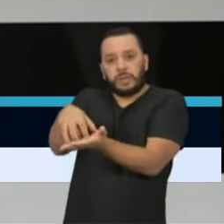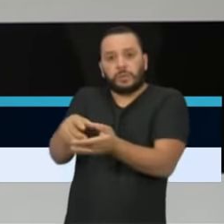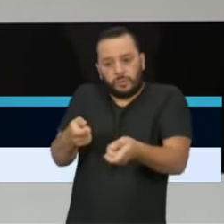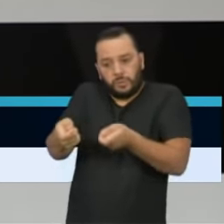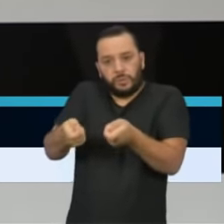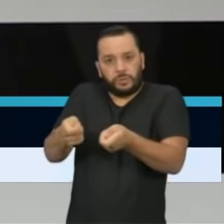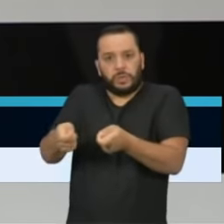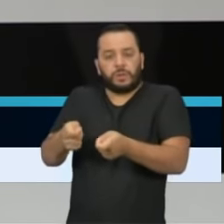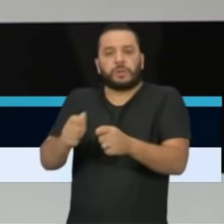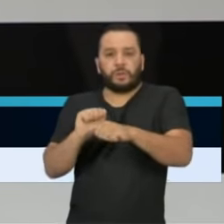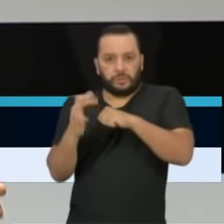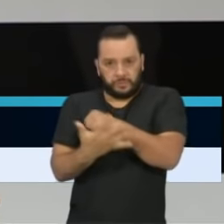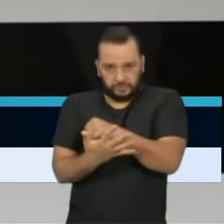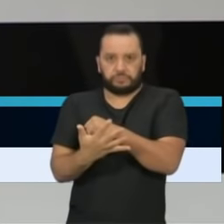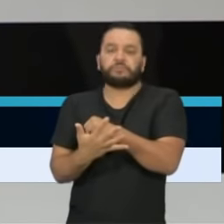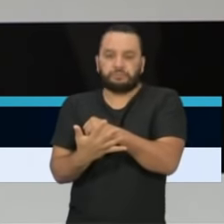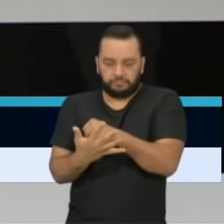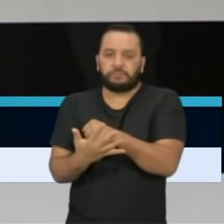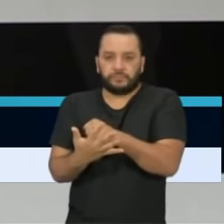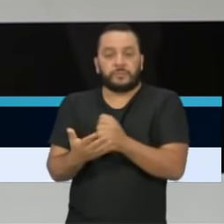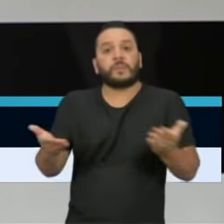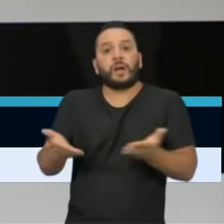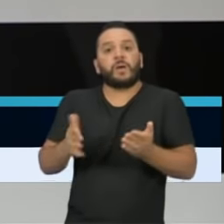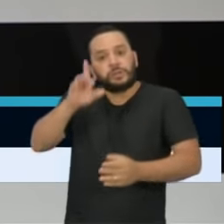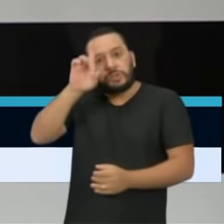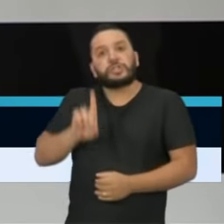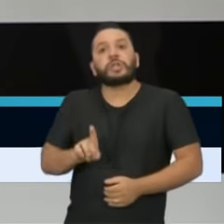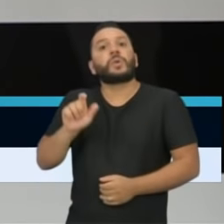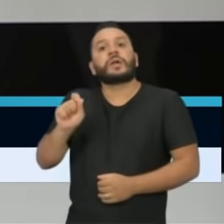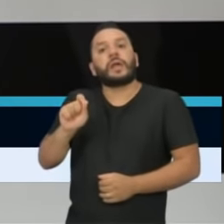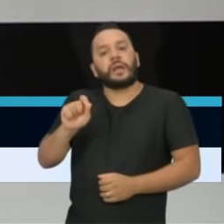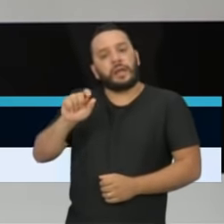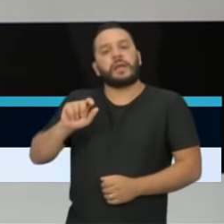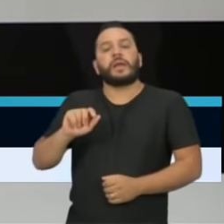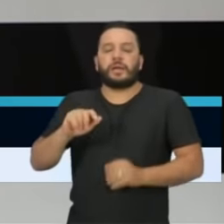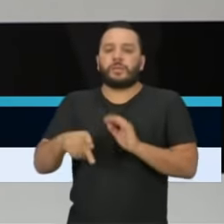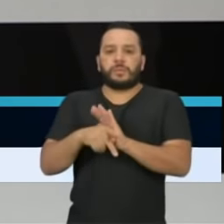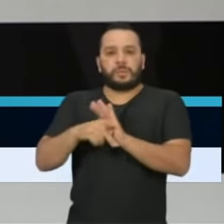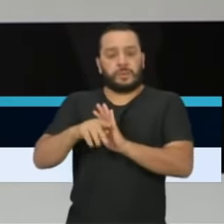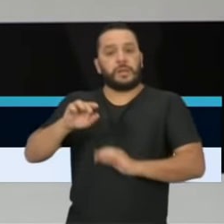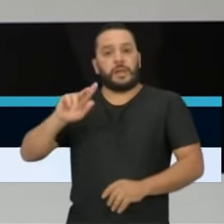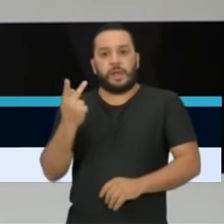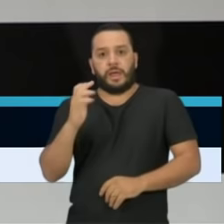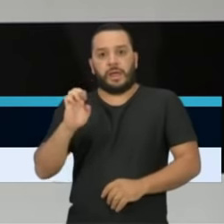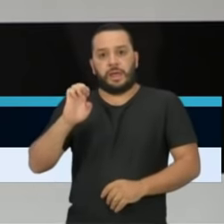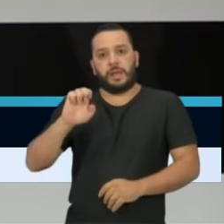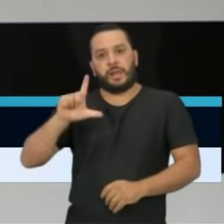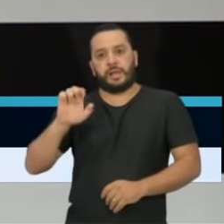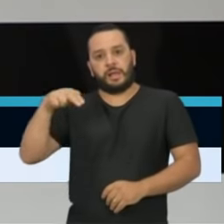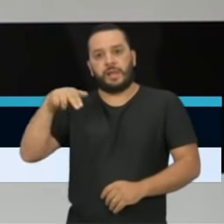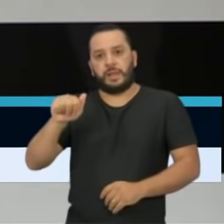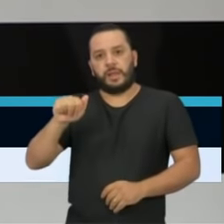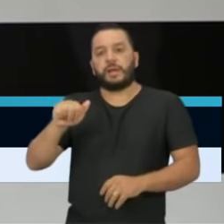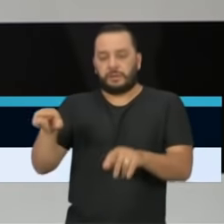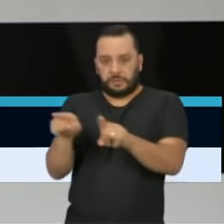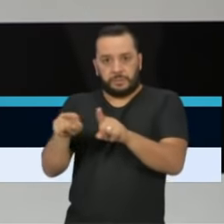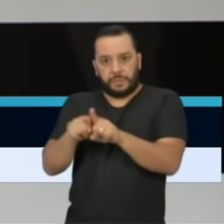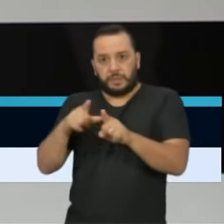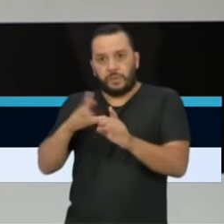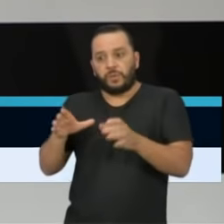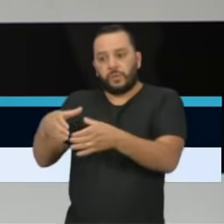do Covid-19, agora sob a direção da doutora Helena Sato, e também as informações que são processadas por um grupo de trabalho